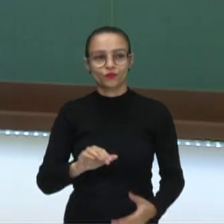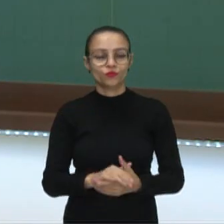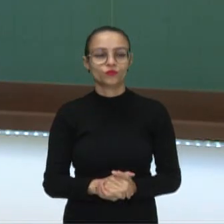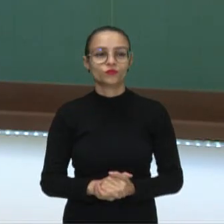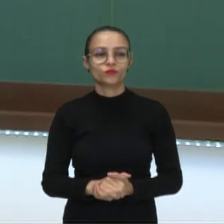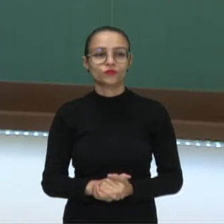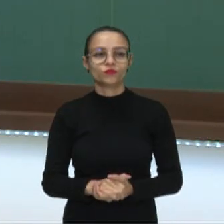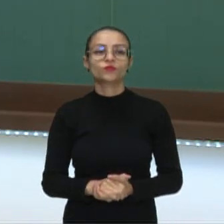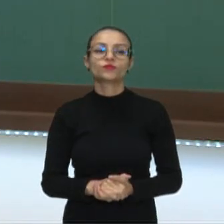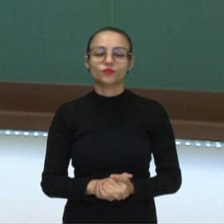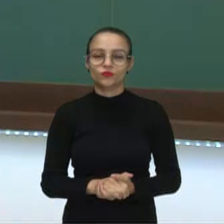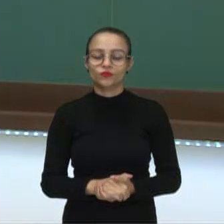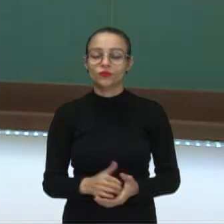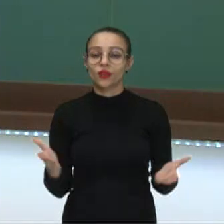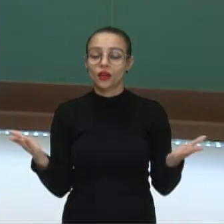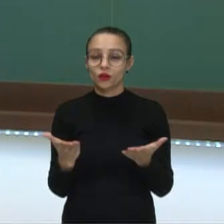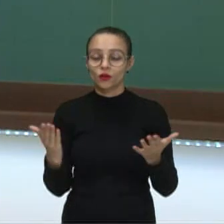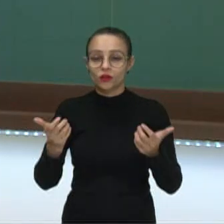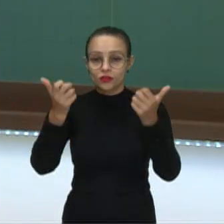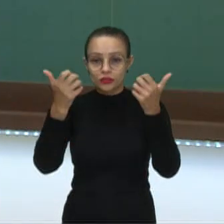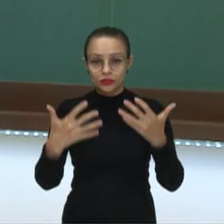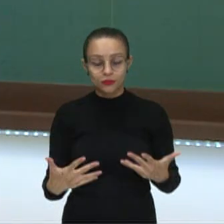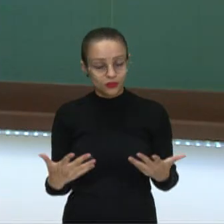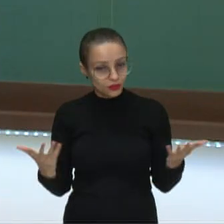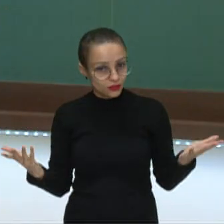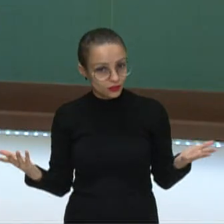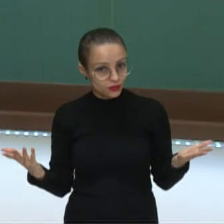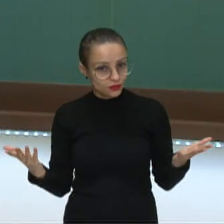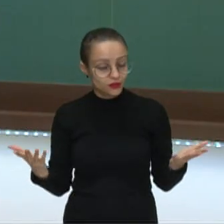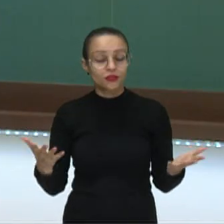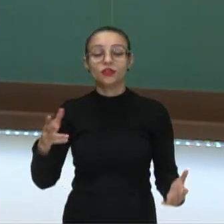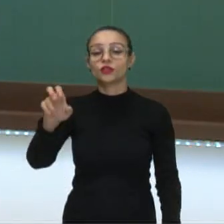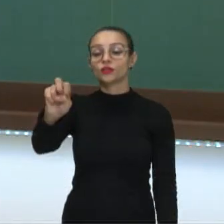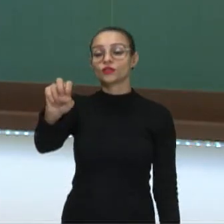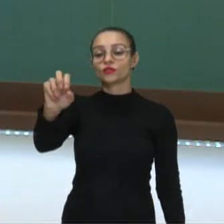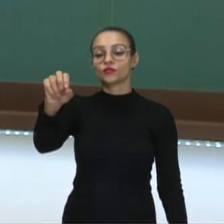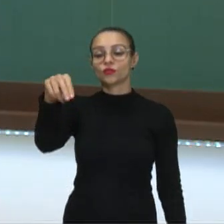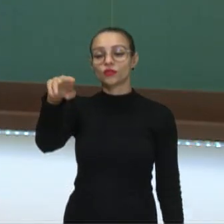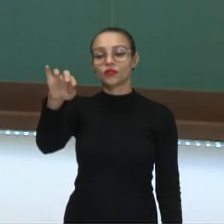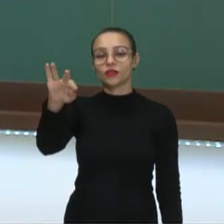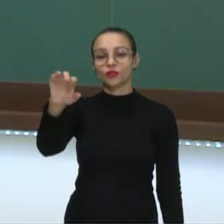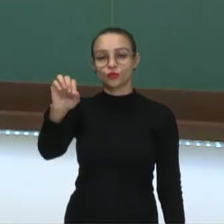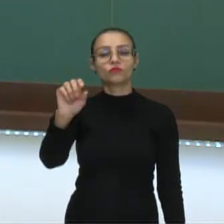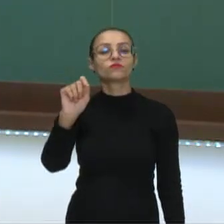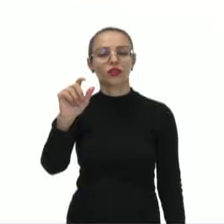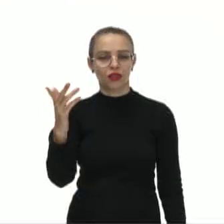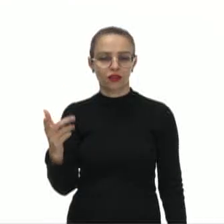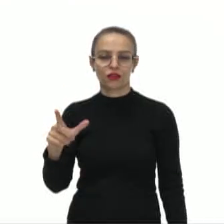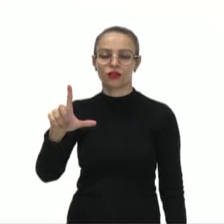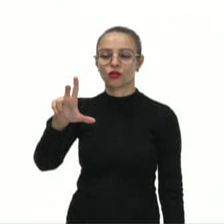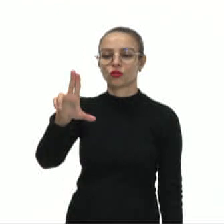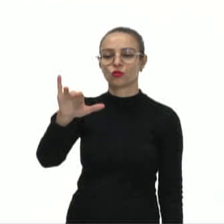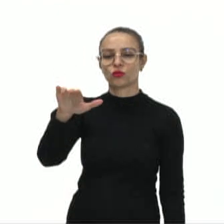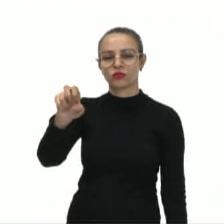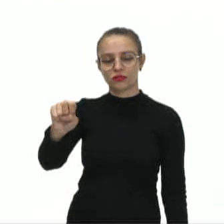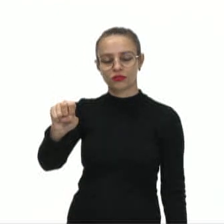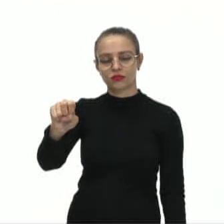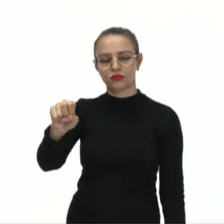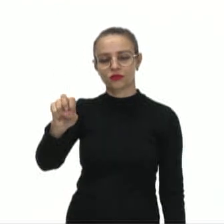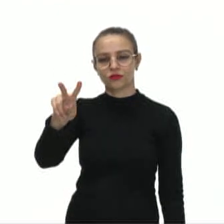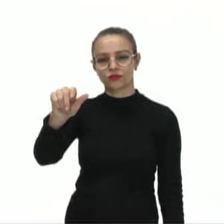Seguindo a nossa aula, vamos para, claro, soneto. De quem, de quem, de quem? Luiz Vaz de